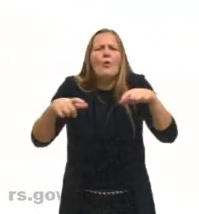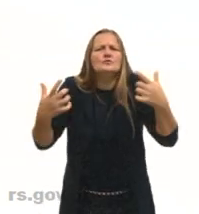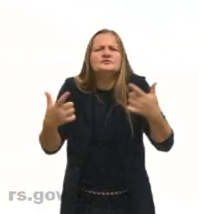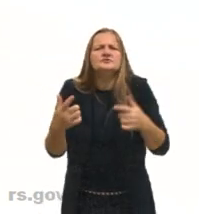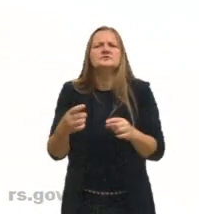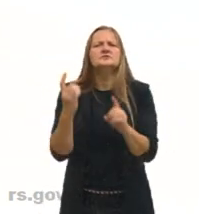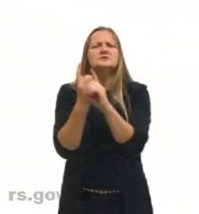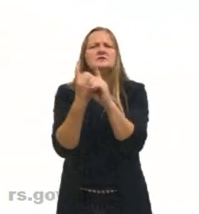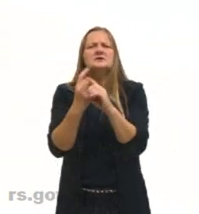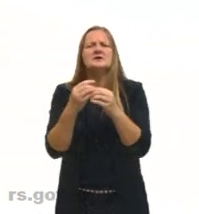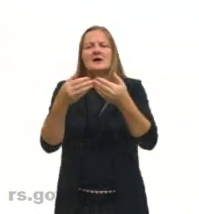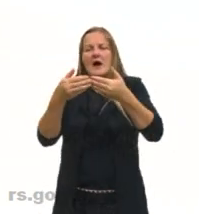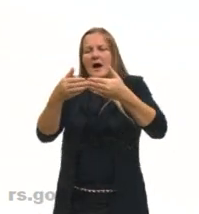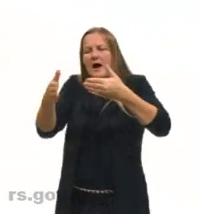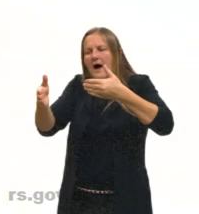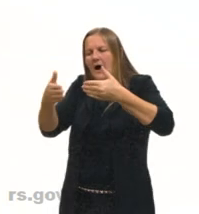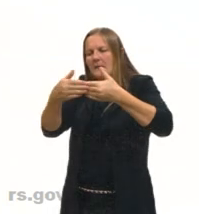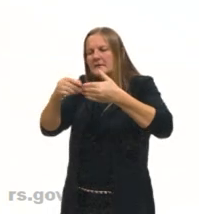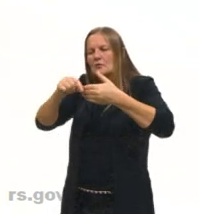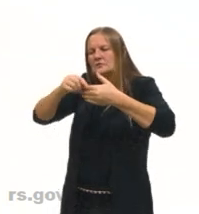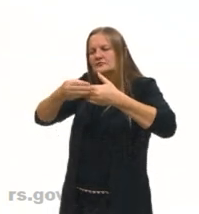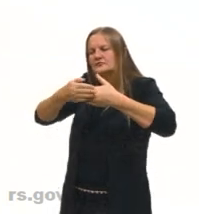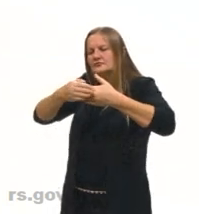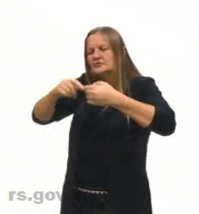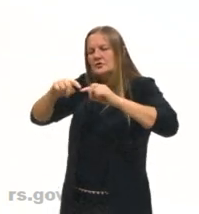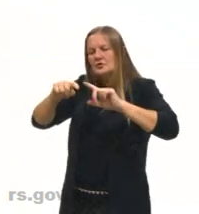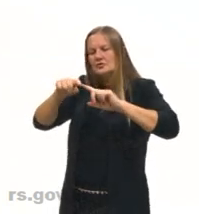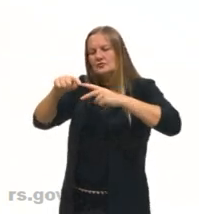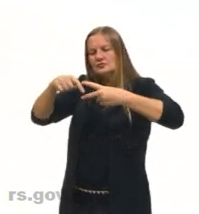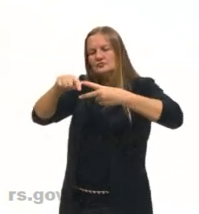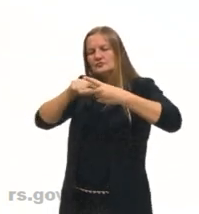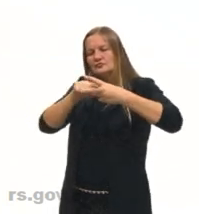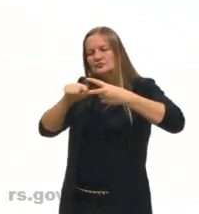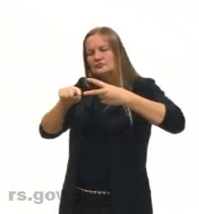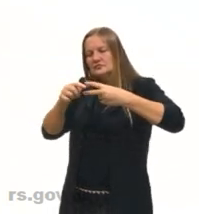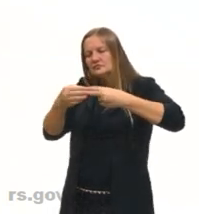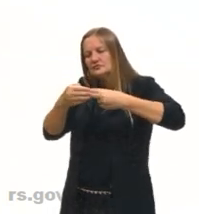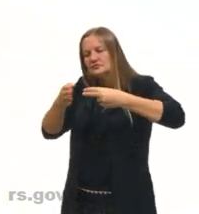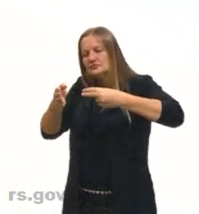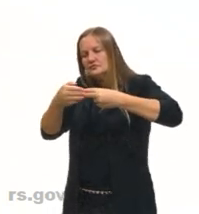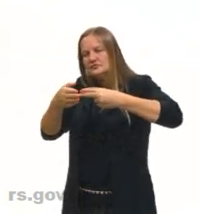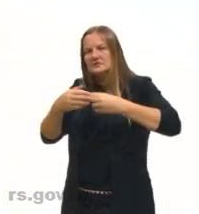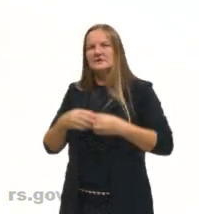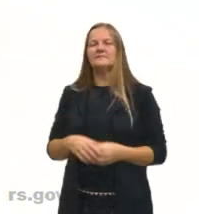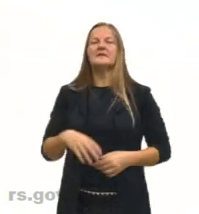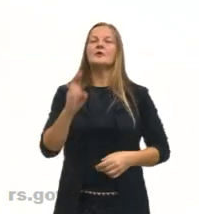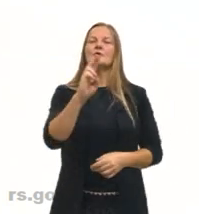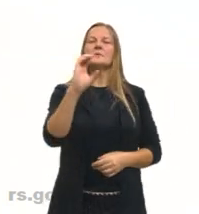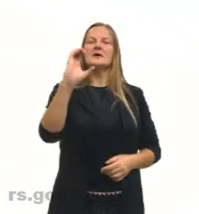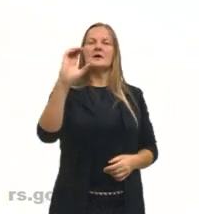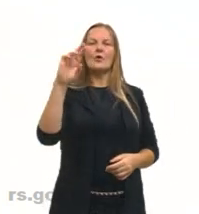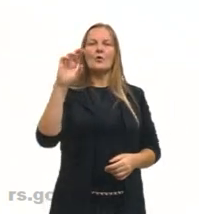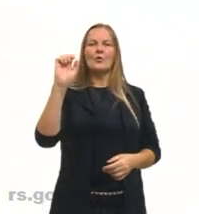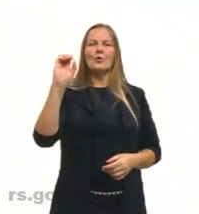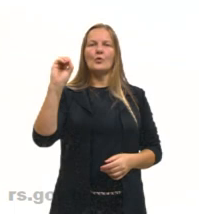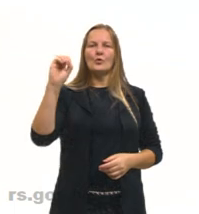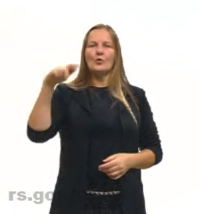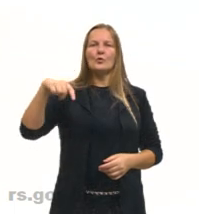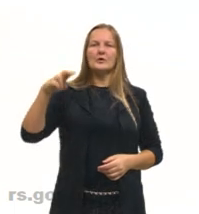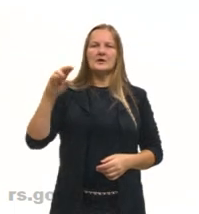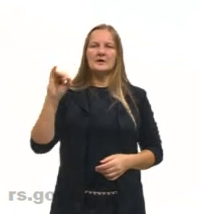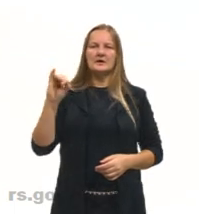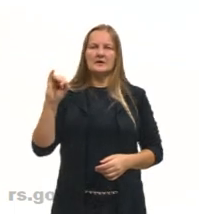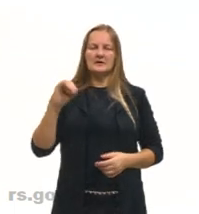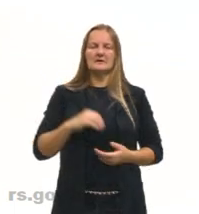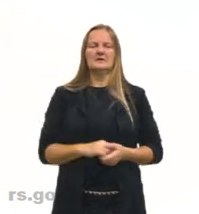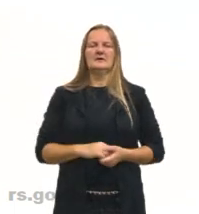porta abre até e ela vai aquela coisa toda e já um pouquinho sem escala né não possui padronização é só uma